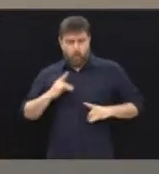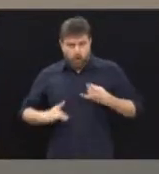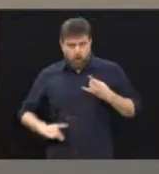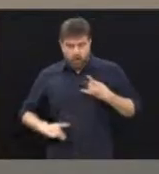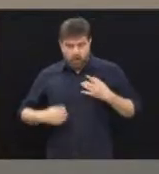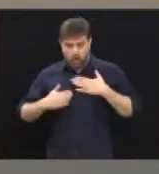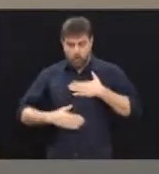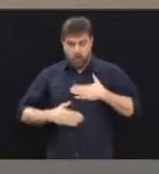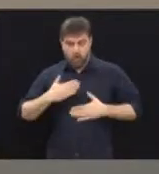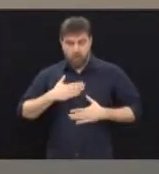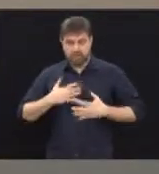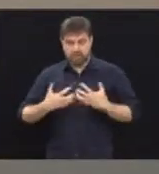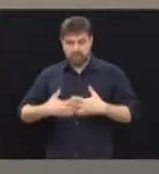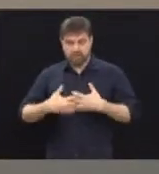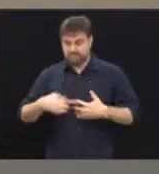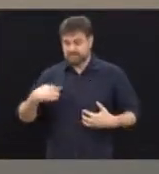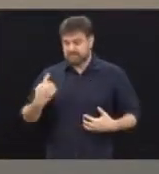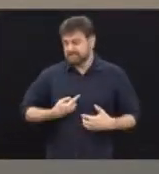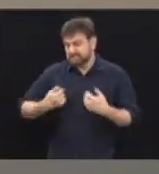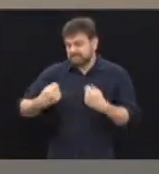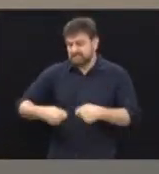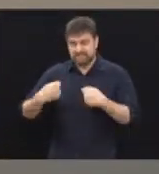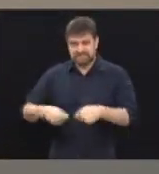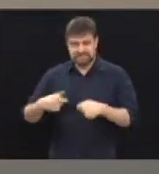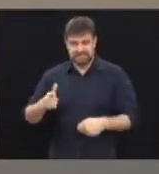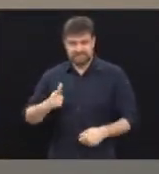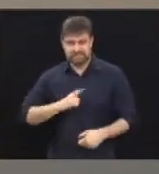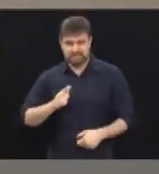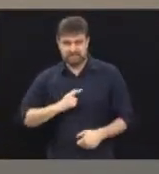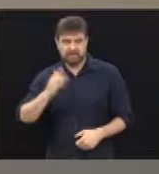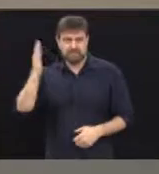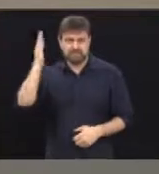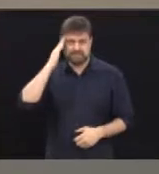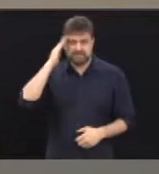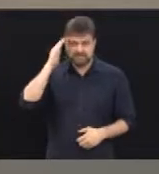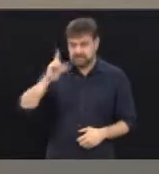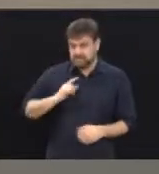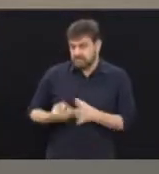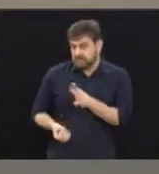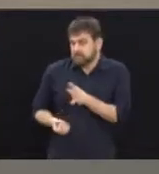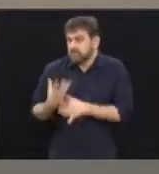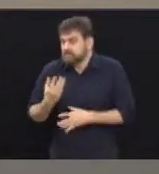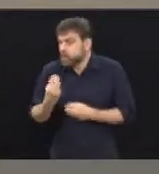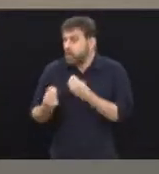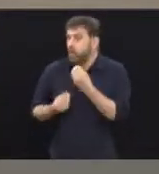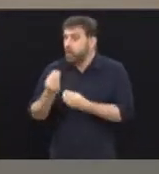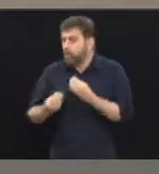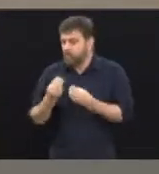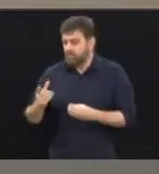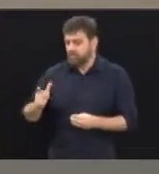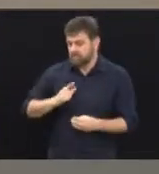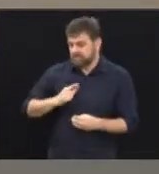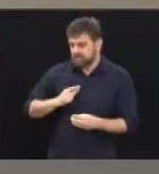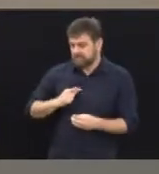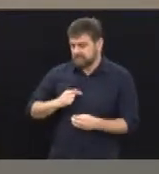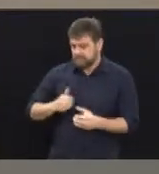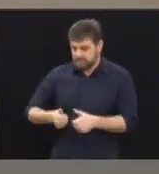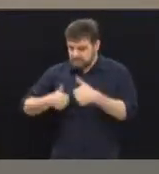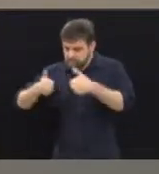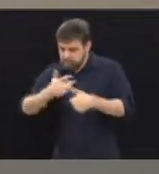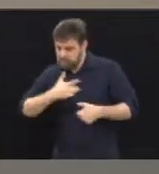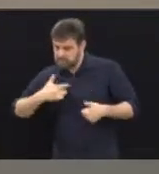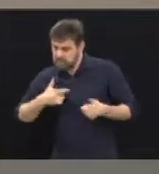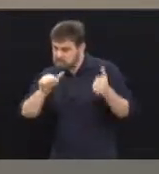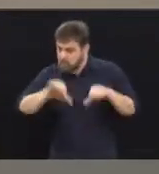Nós dependemos deles para sinalizar, né, um aumento de uma produção de alguma coisa, para parar de produzir outra coisa. É